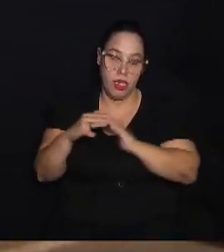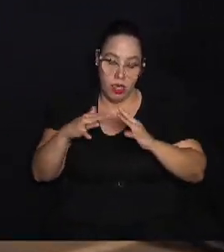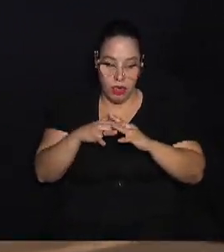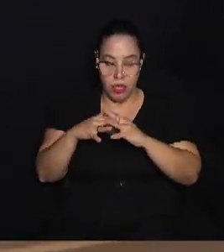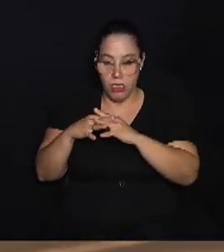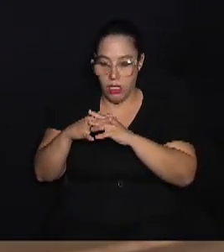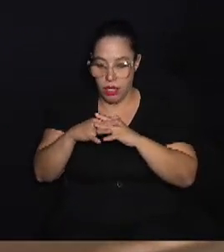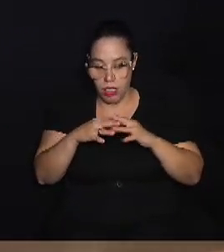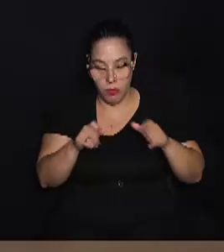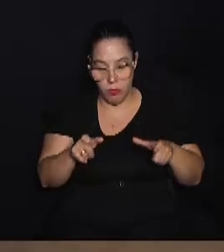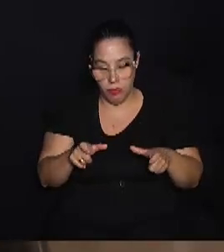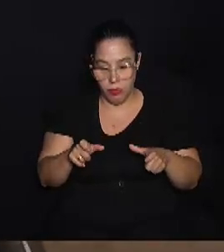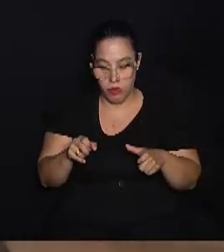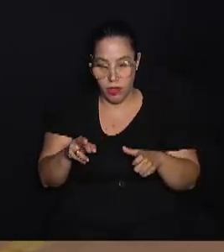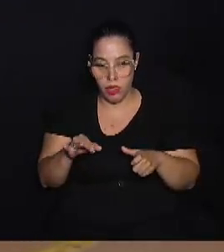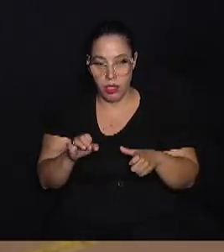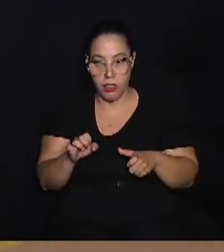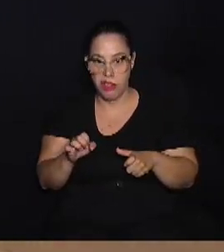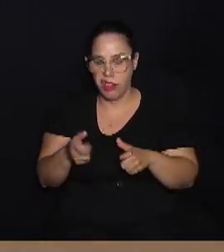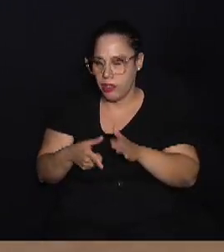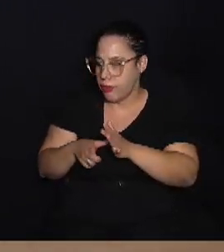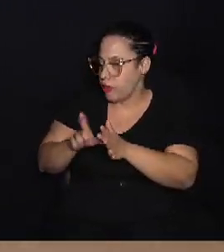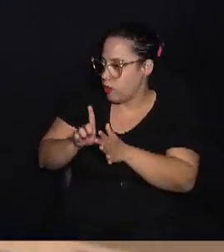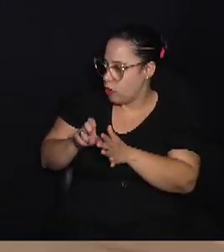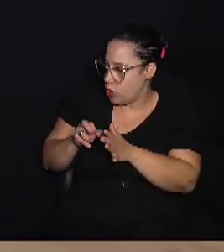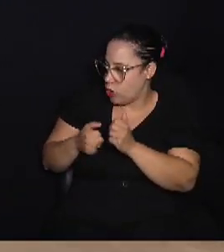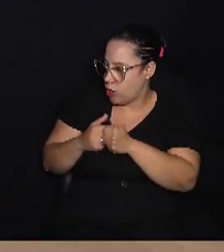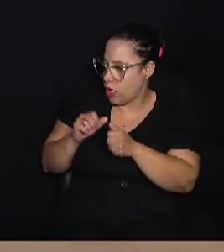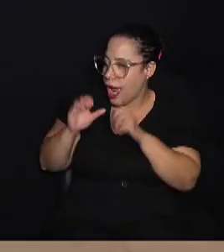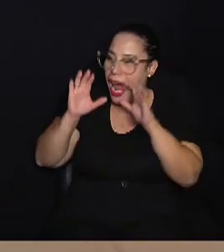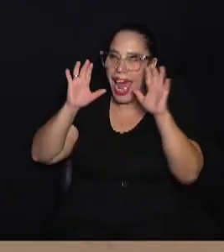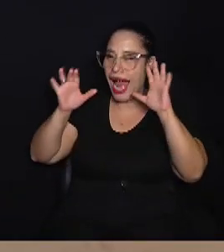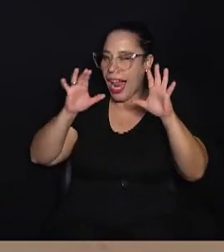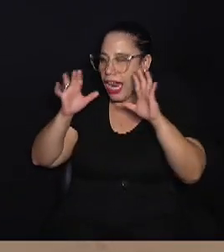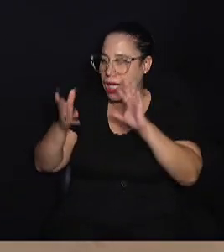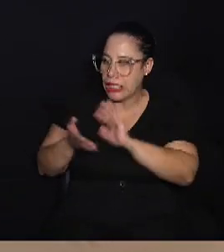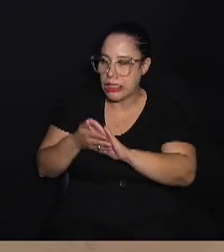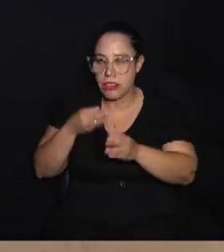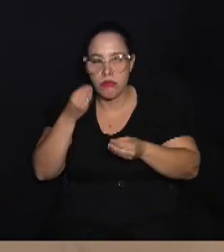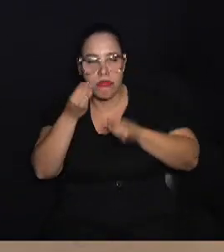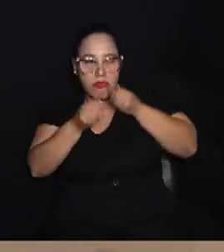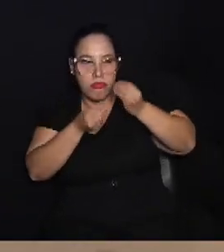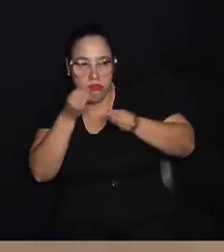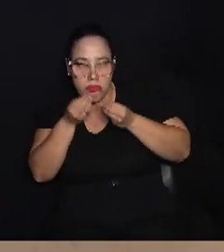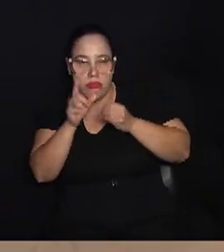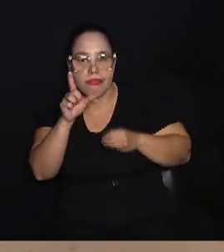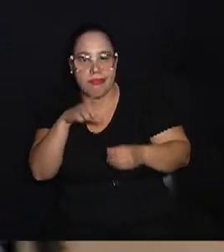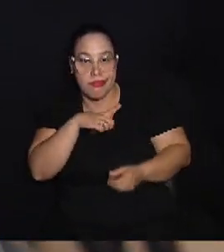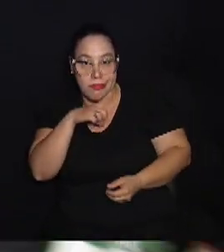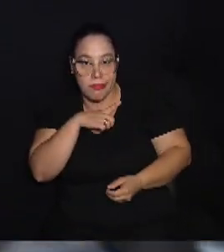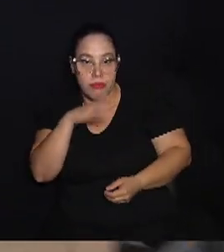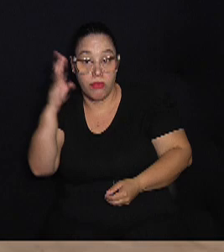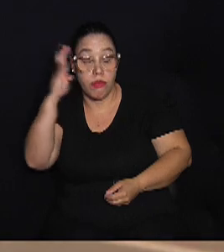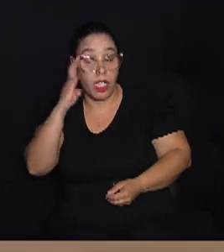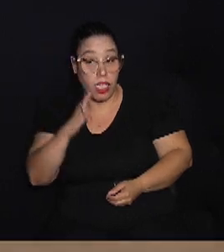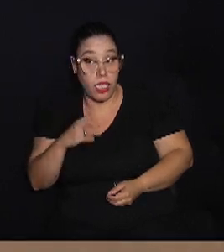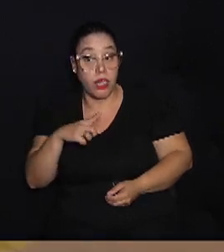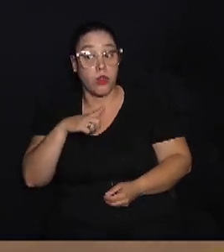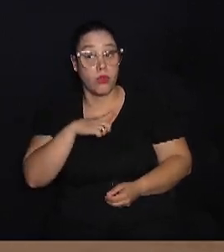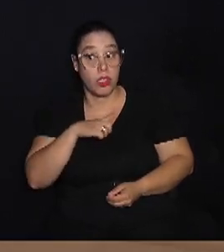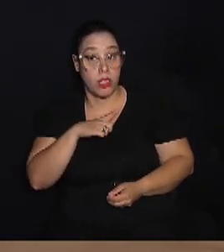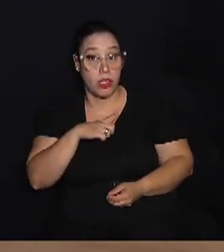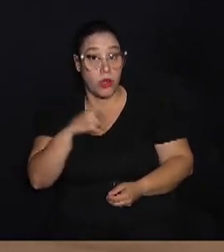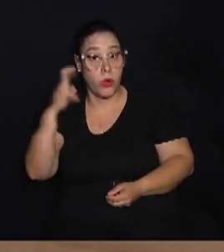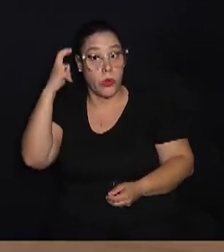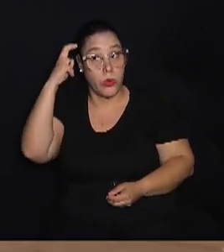campo, antes dos jogos tem aquele tradicional grito de guerra, como que é? Tem. O Brasil tem uma